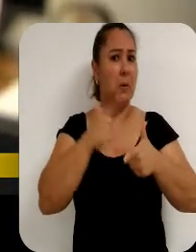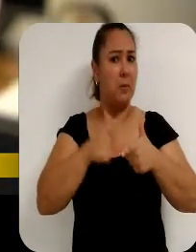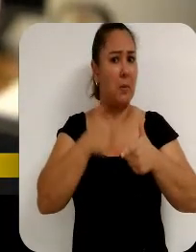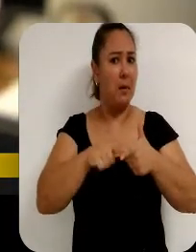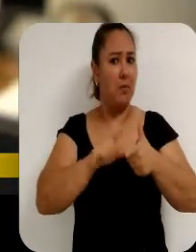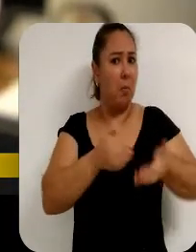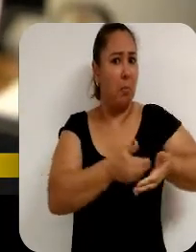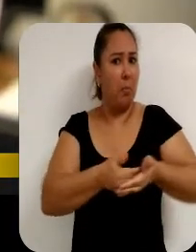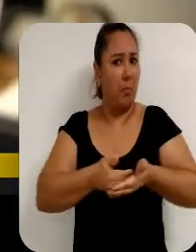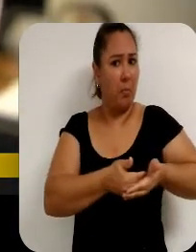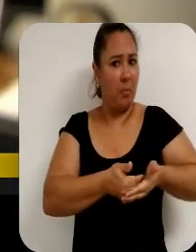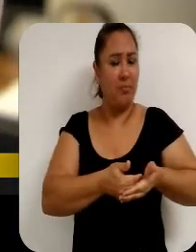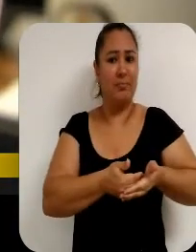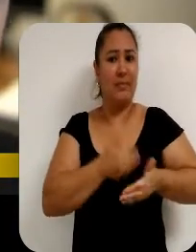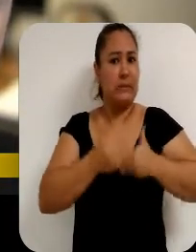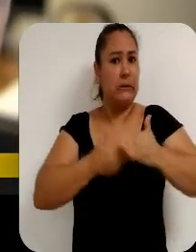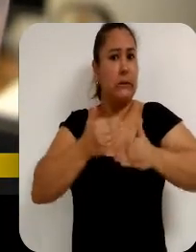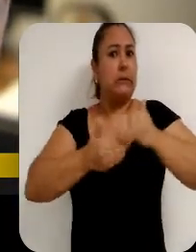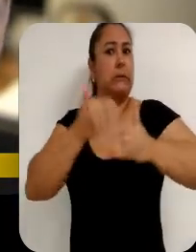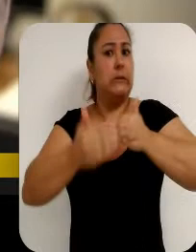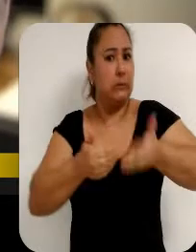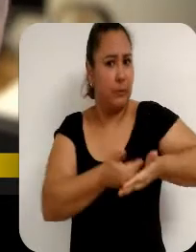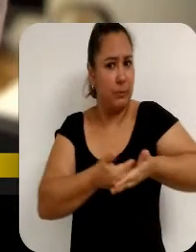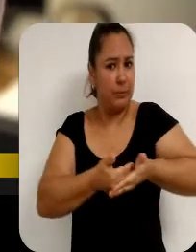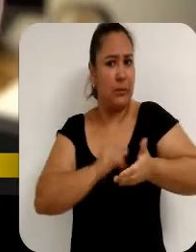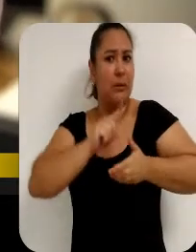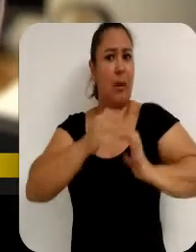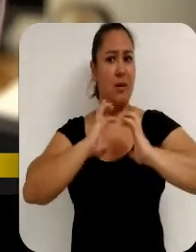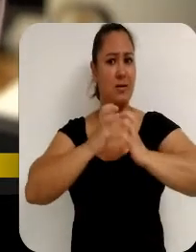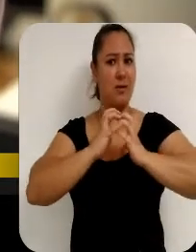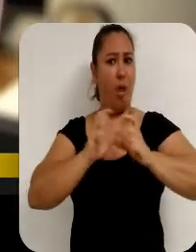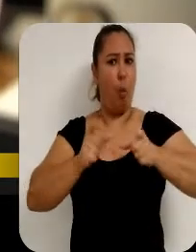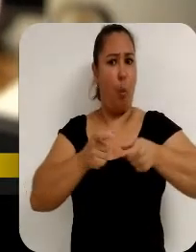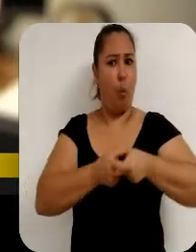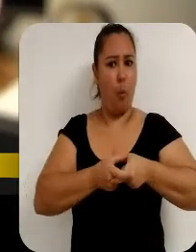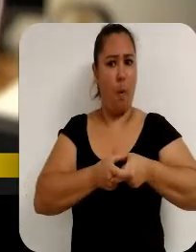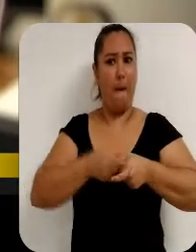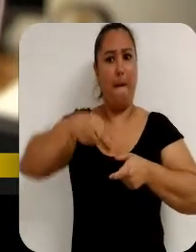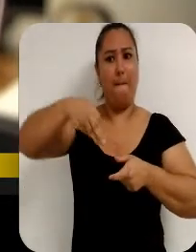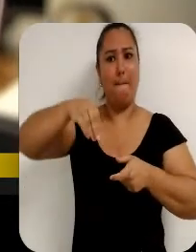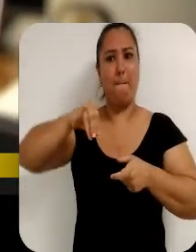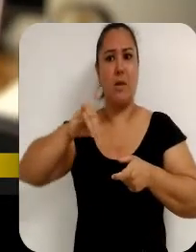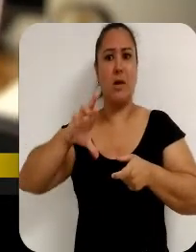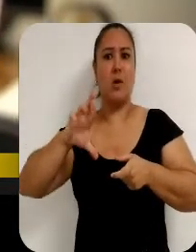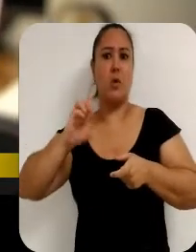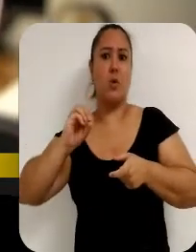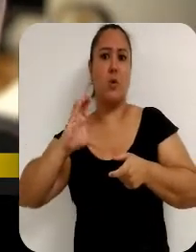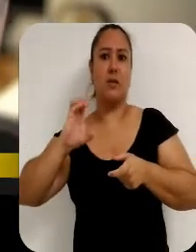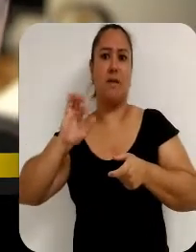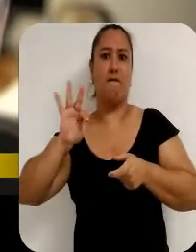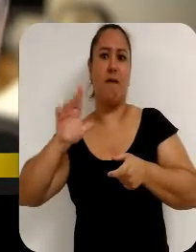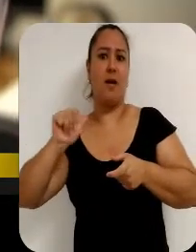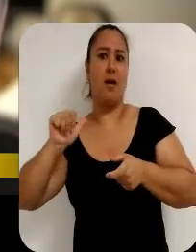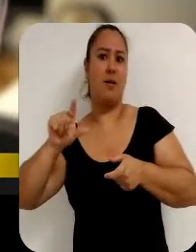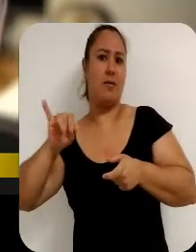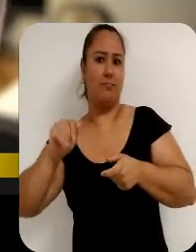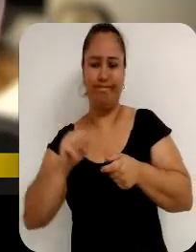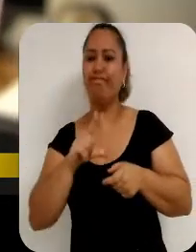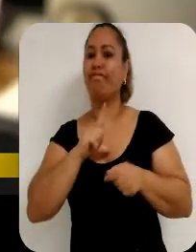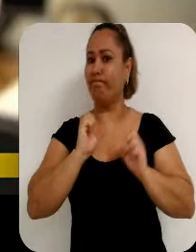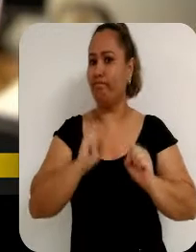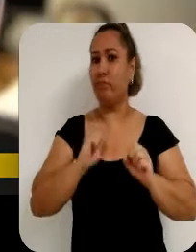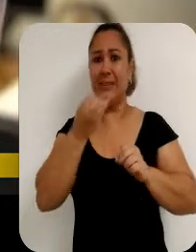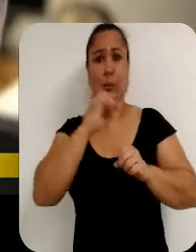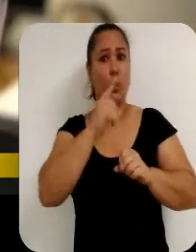desenvolvimento e depois causar microcefalia. E isso é normal em vários países. Porque se você não tem um monitoramento constante do que tem de vírus circulando